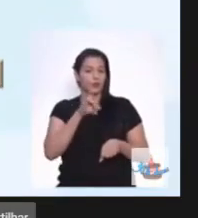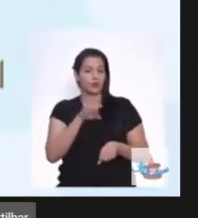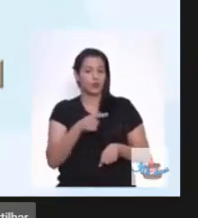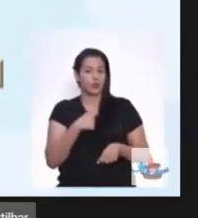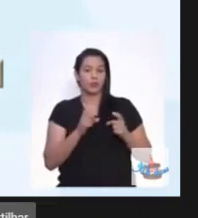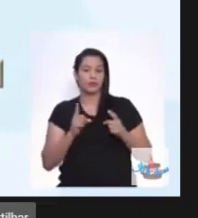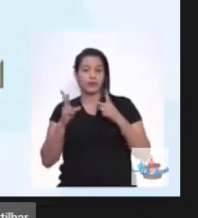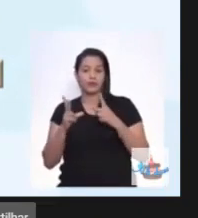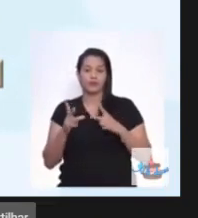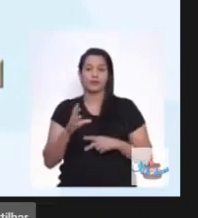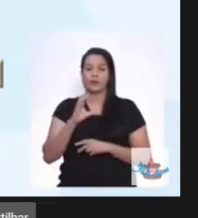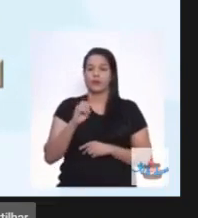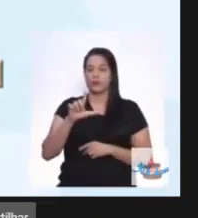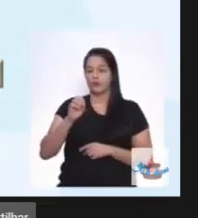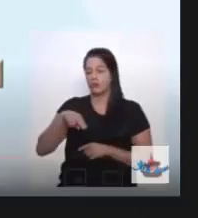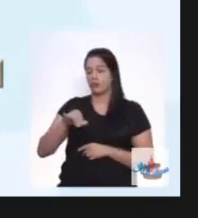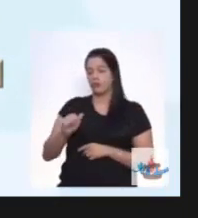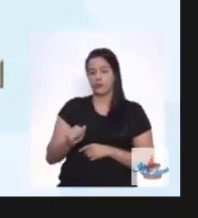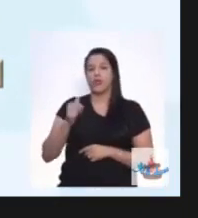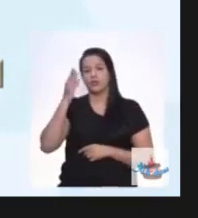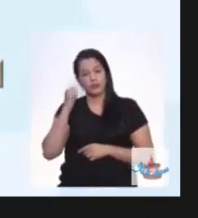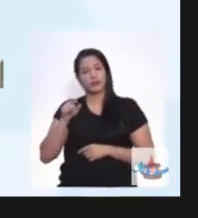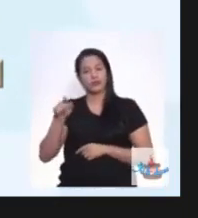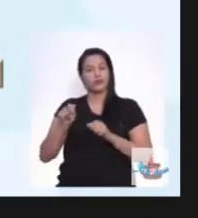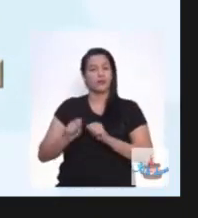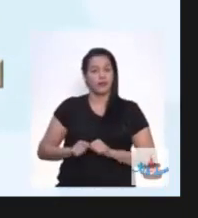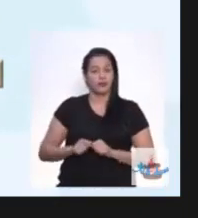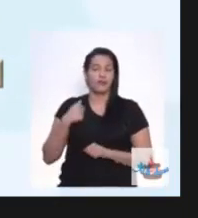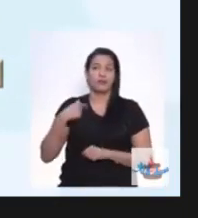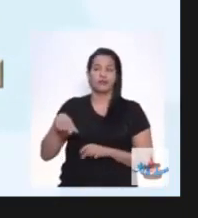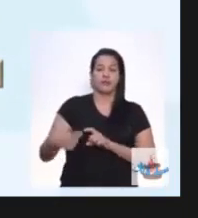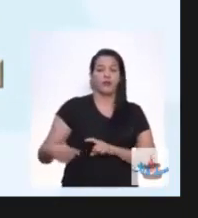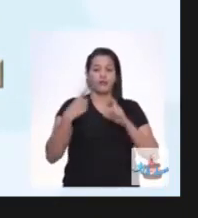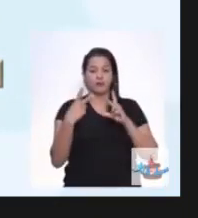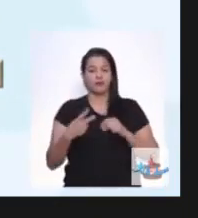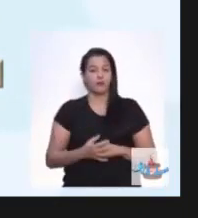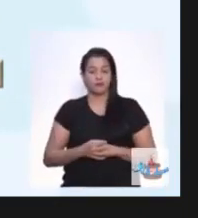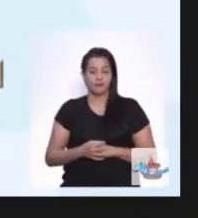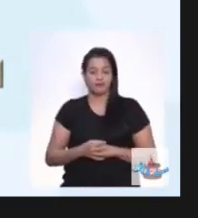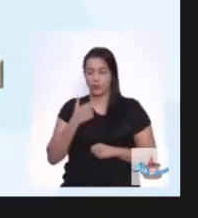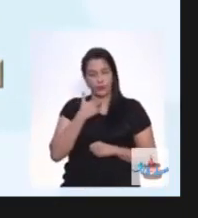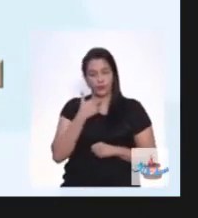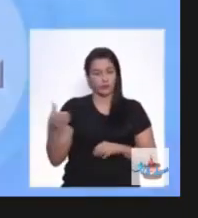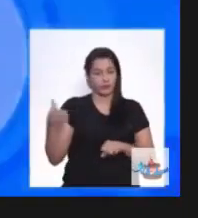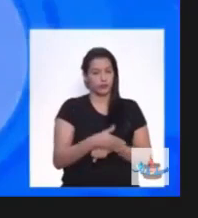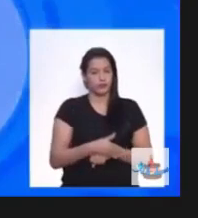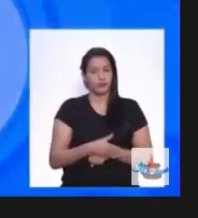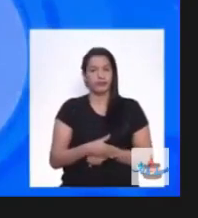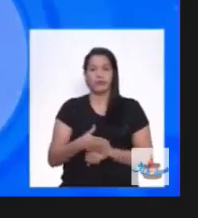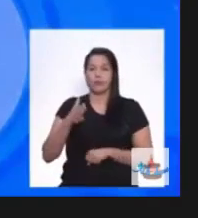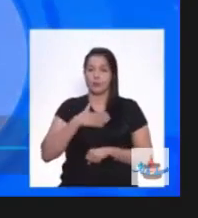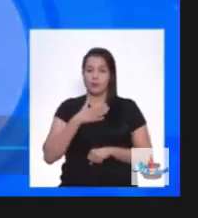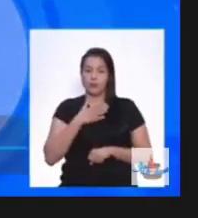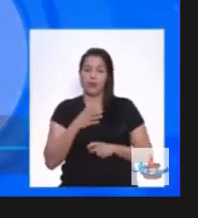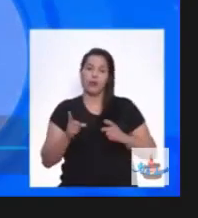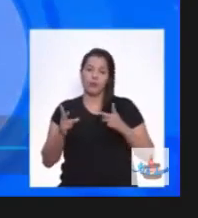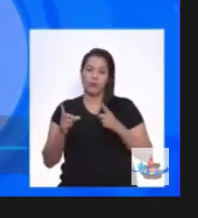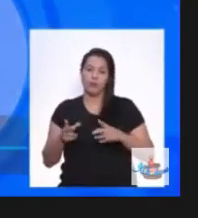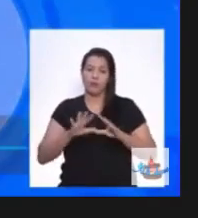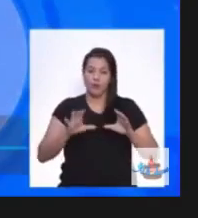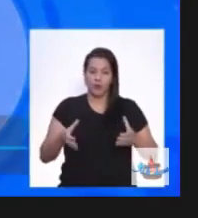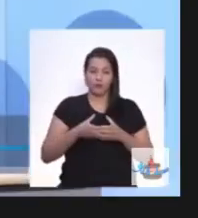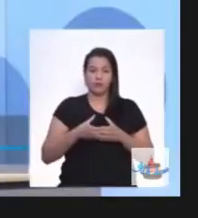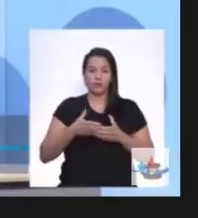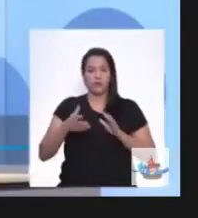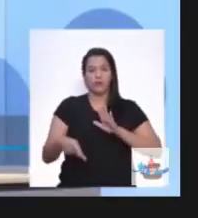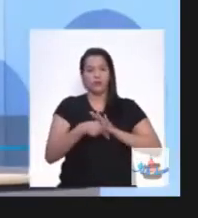eu posso vender para a minha colônia. Eu sei que você faz chocolate, mas você não pode ir lá na minha colônia e vender o meu chocolate. Você não pode, porque o monopólio de vender chocolate para a minha colônia